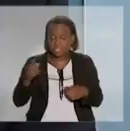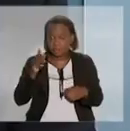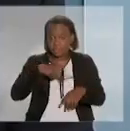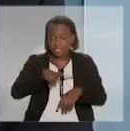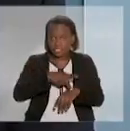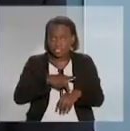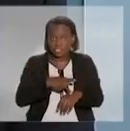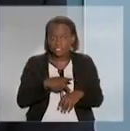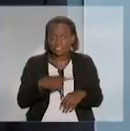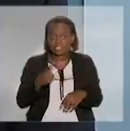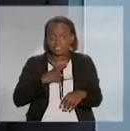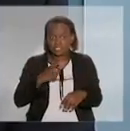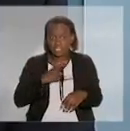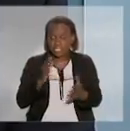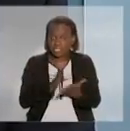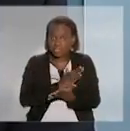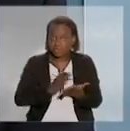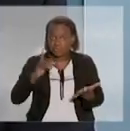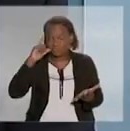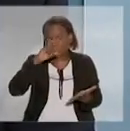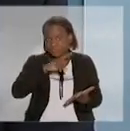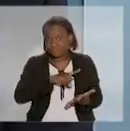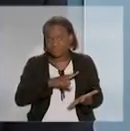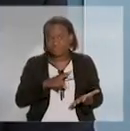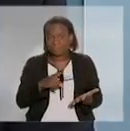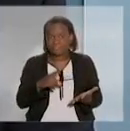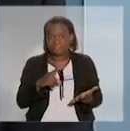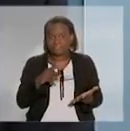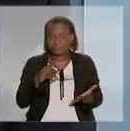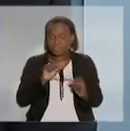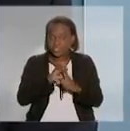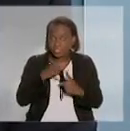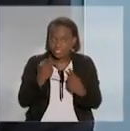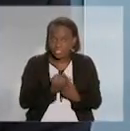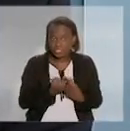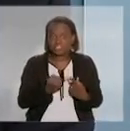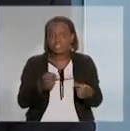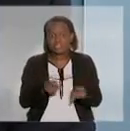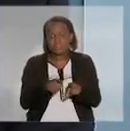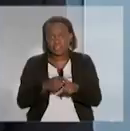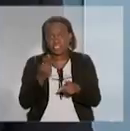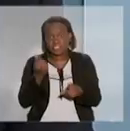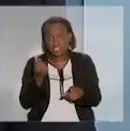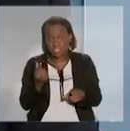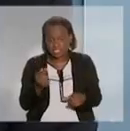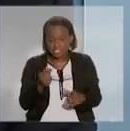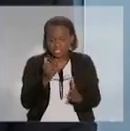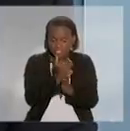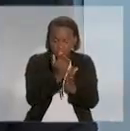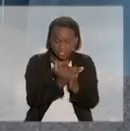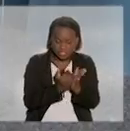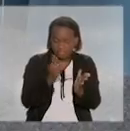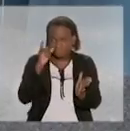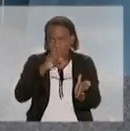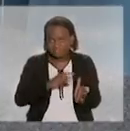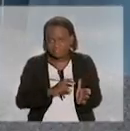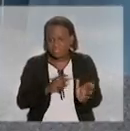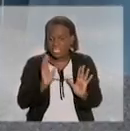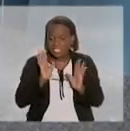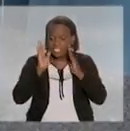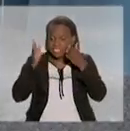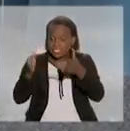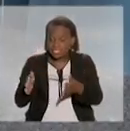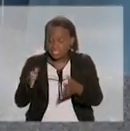pelo fato desses países terem algumas dificuldades de ordem social e orçamentária, eles